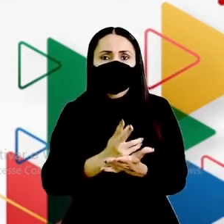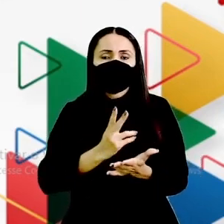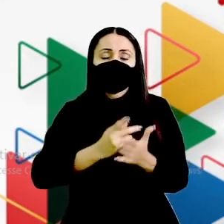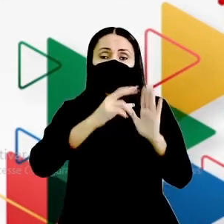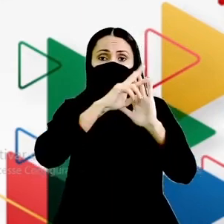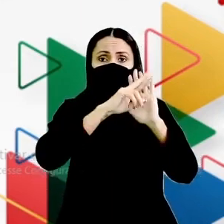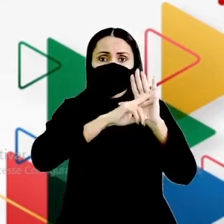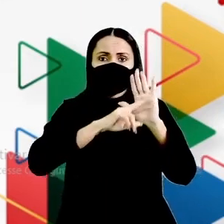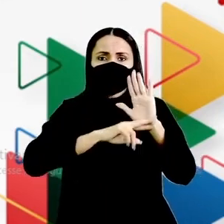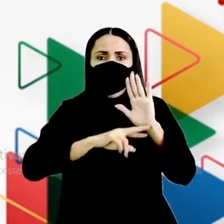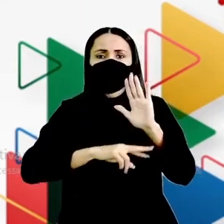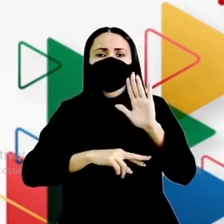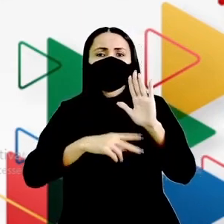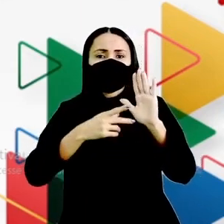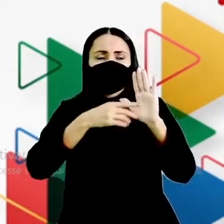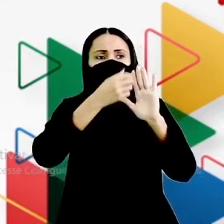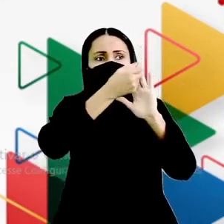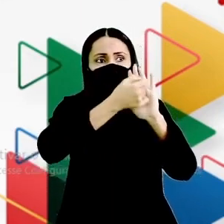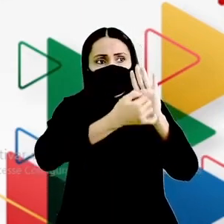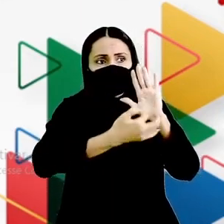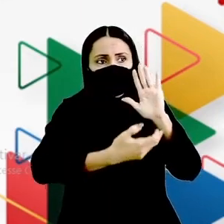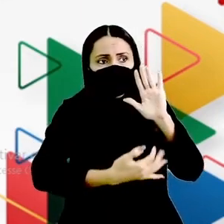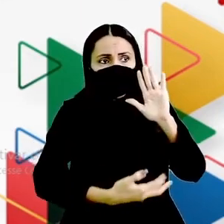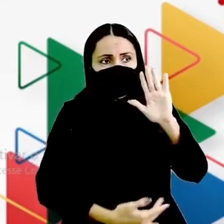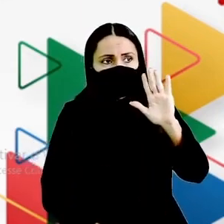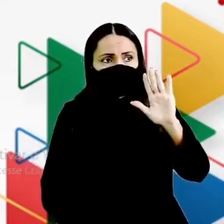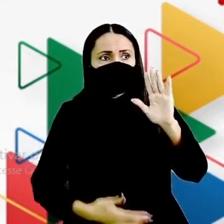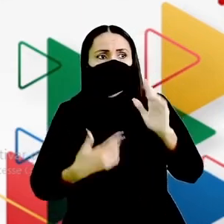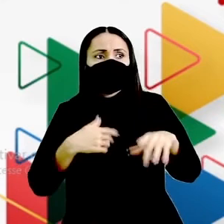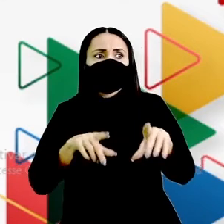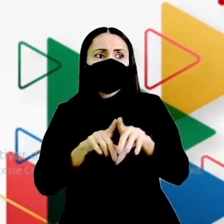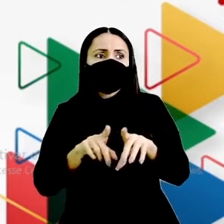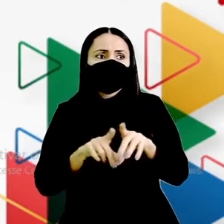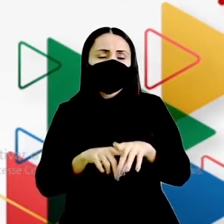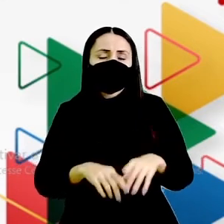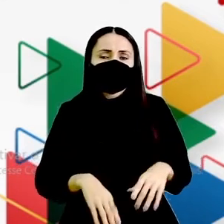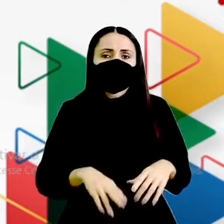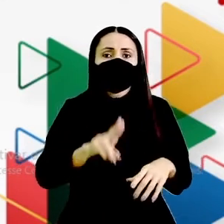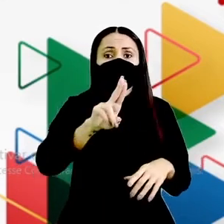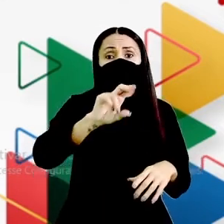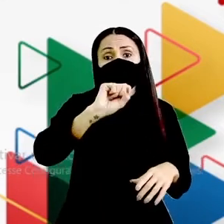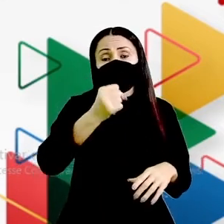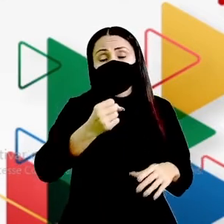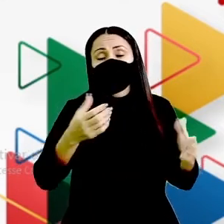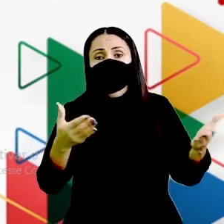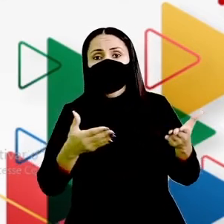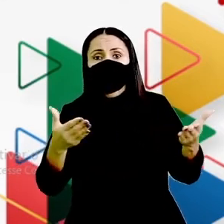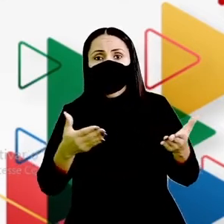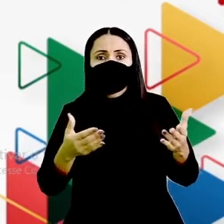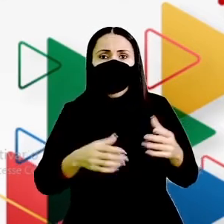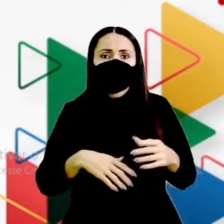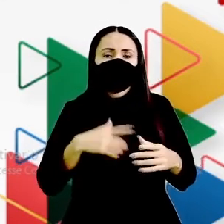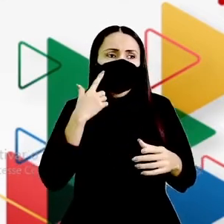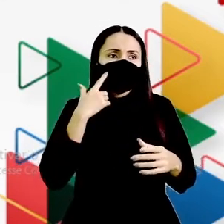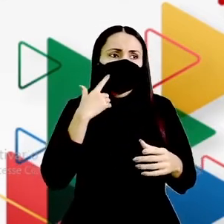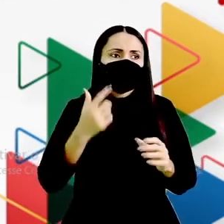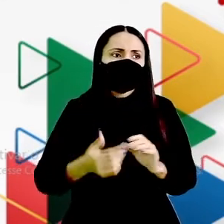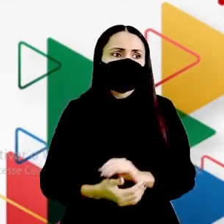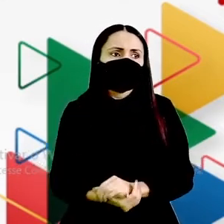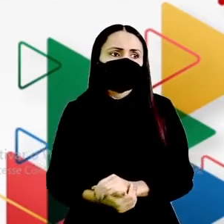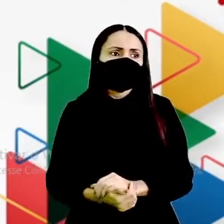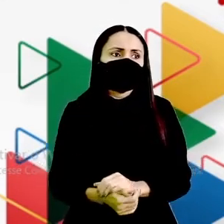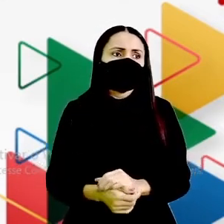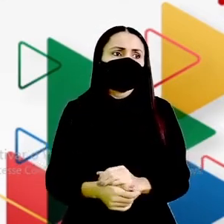né? Levam acentos paroxítonos terminados em US. E uns. Bônus, ônus, álbum, álbuns,